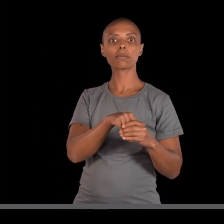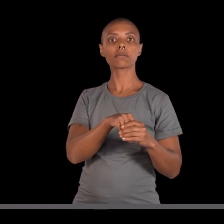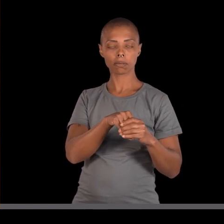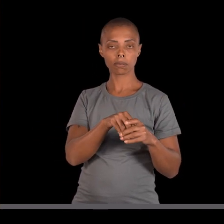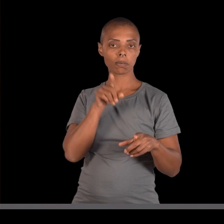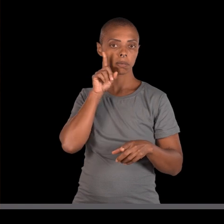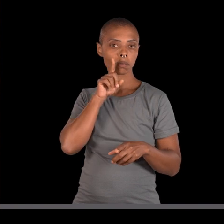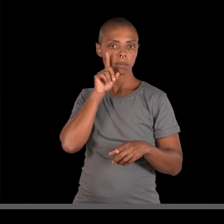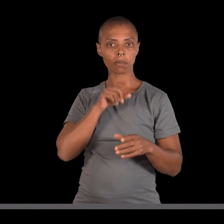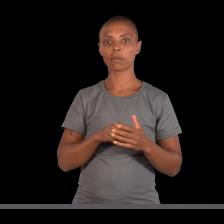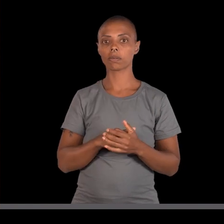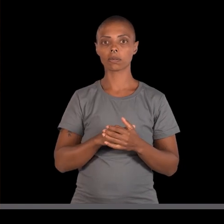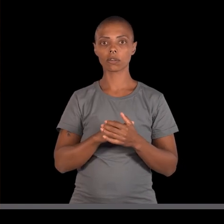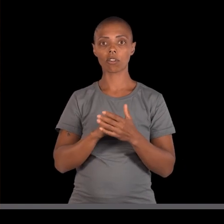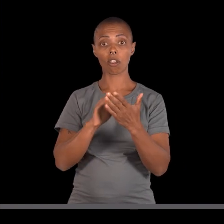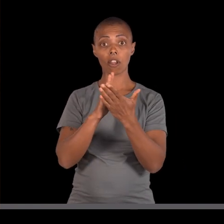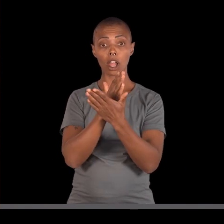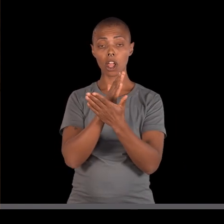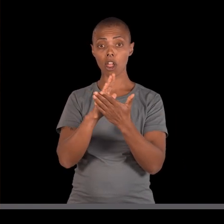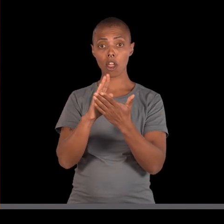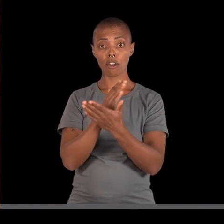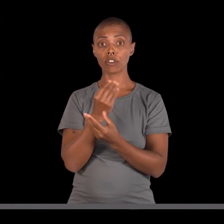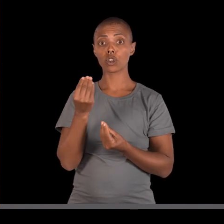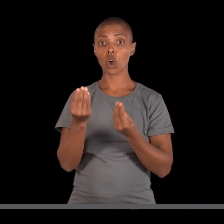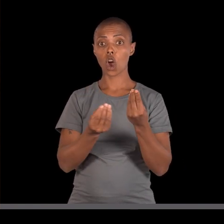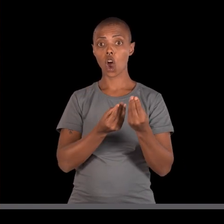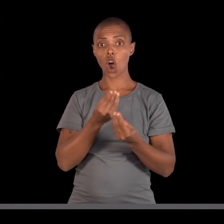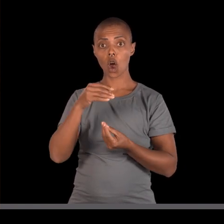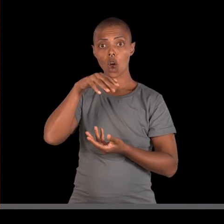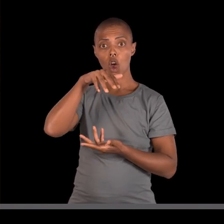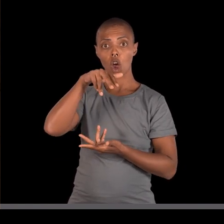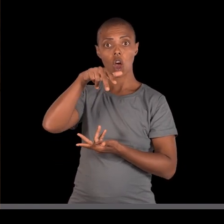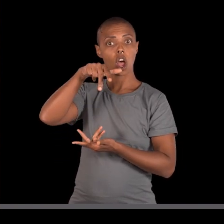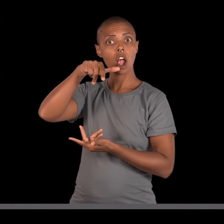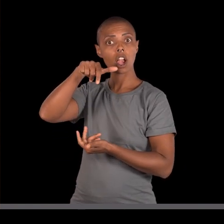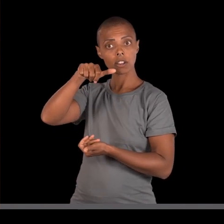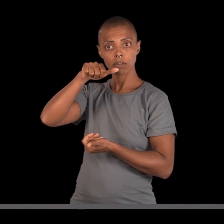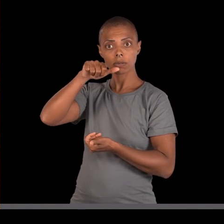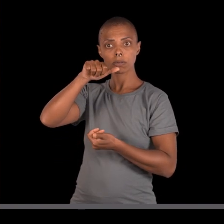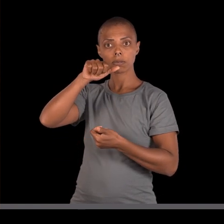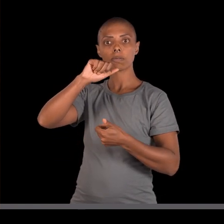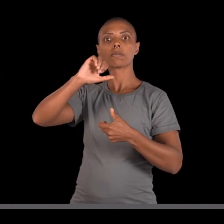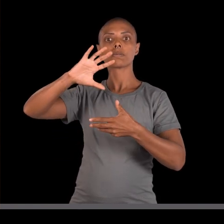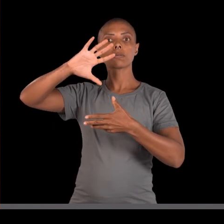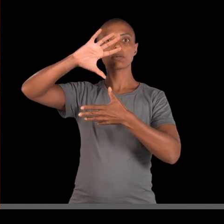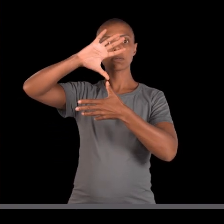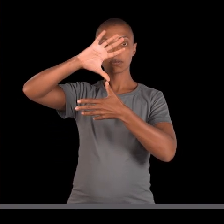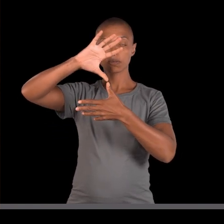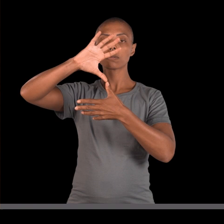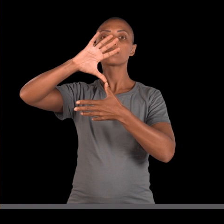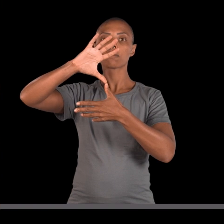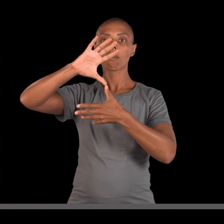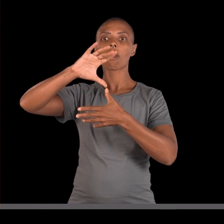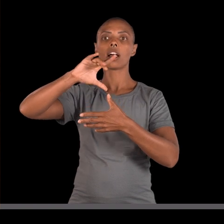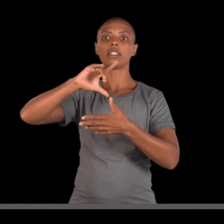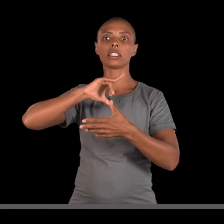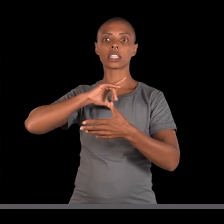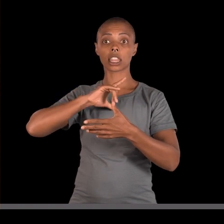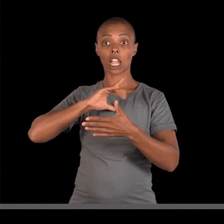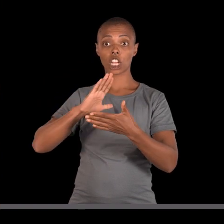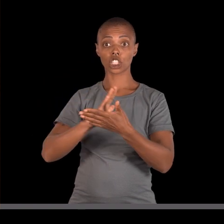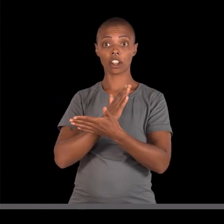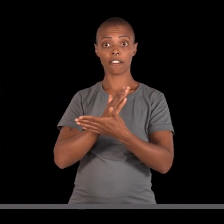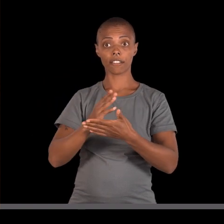Divisão fisiogeográfica. Conforme eu falei para vocês em outras aulas, a América ela pode ser dividida de